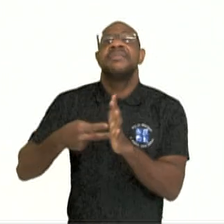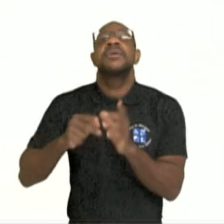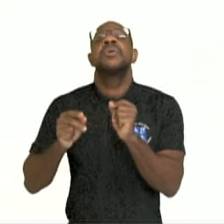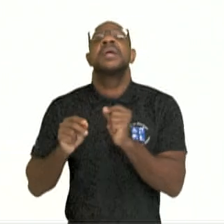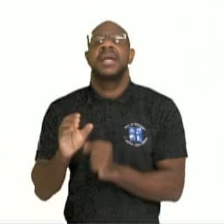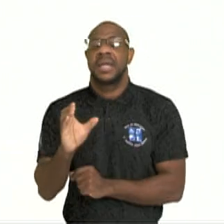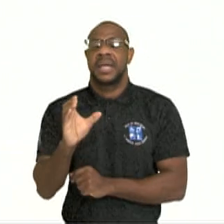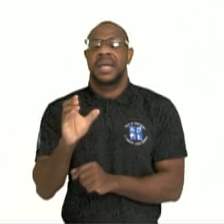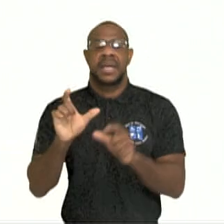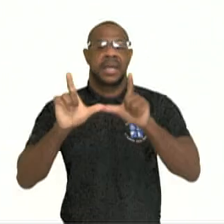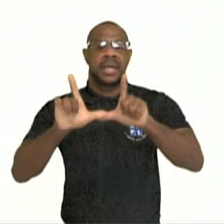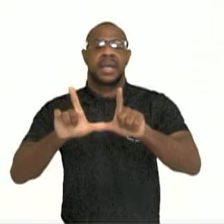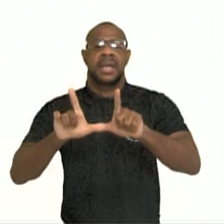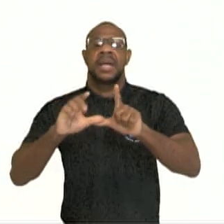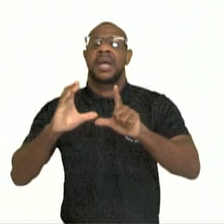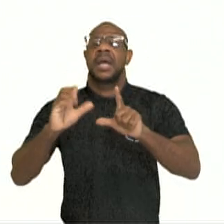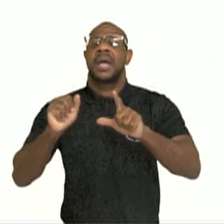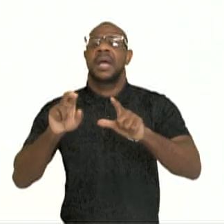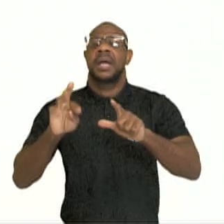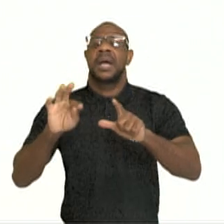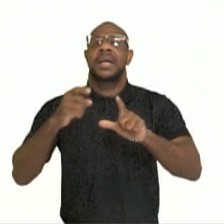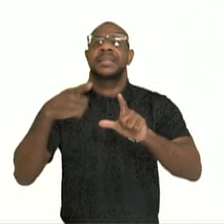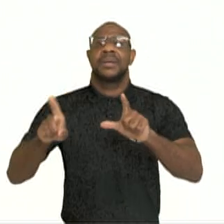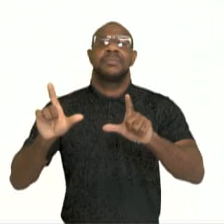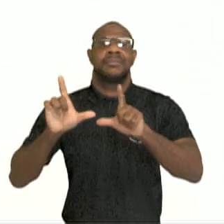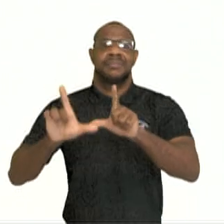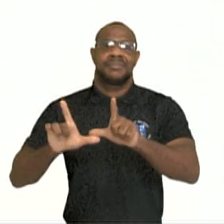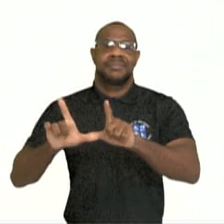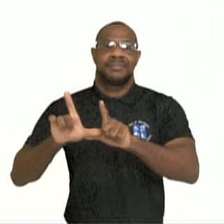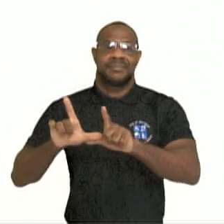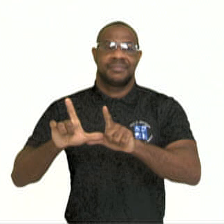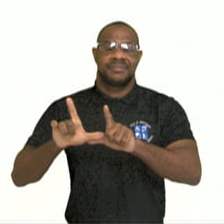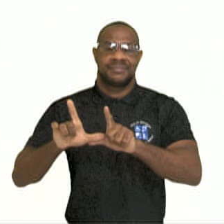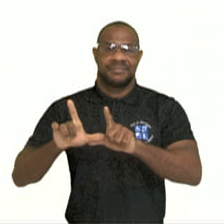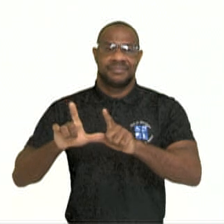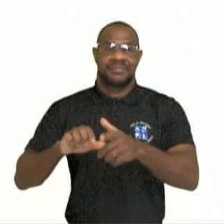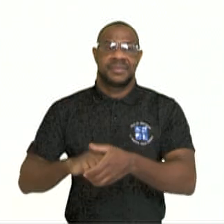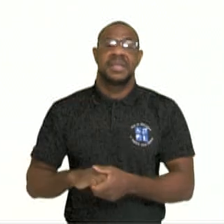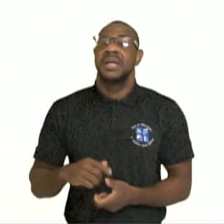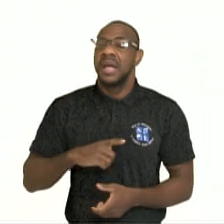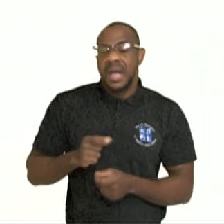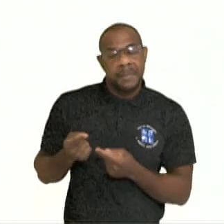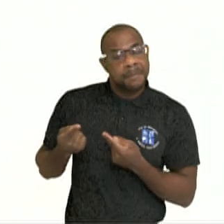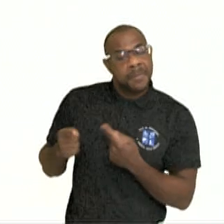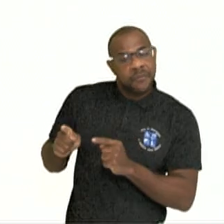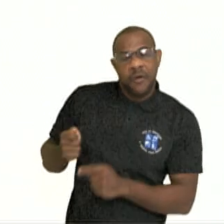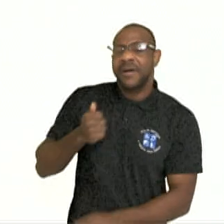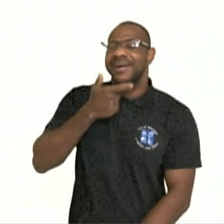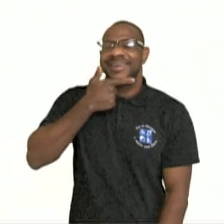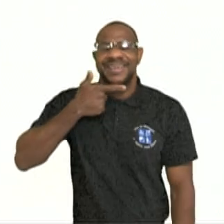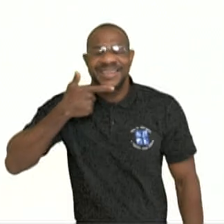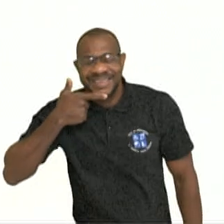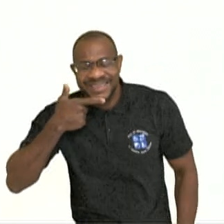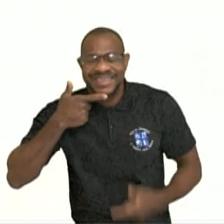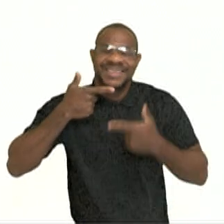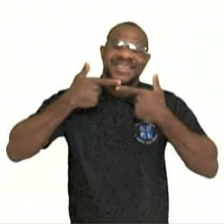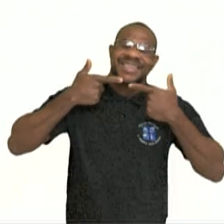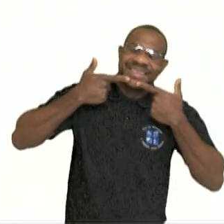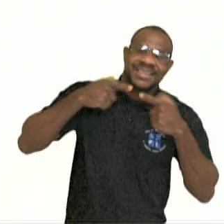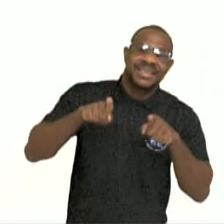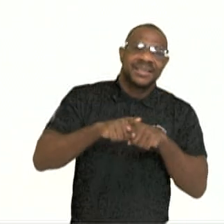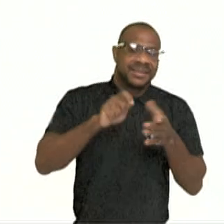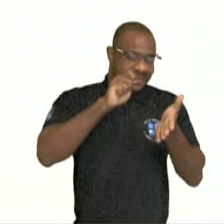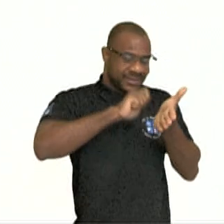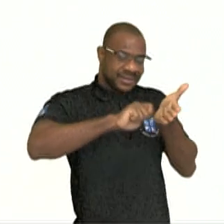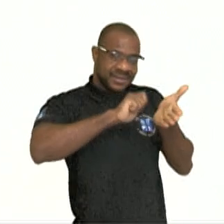certo? Aqui é uma ilustração de cunho crítico e ainda humorístico que satiriza situações por meio de grafismo